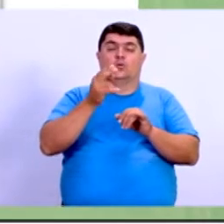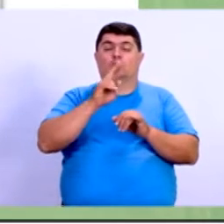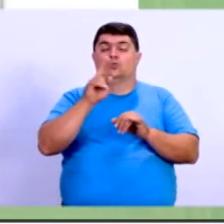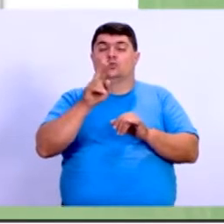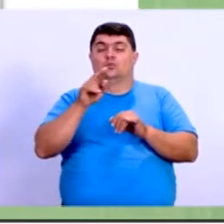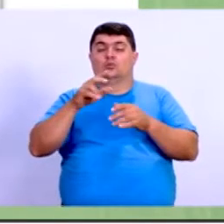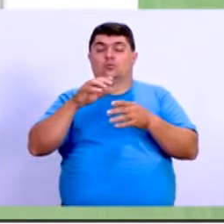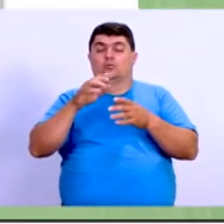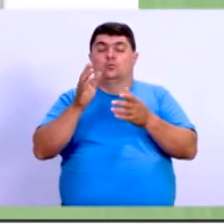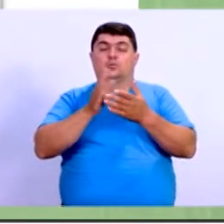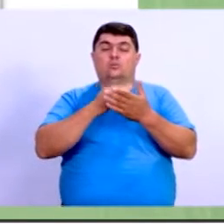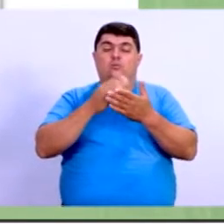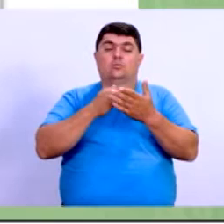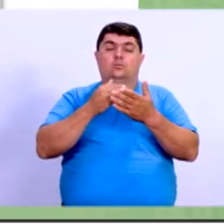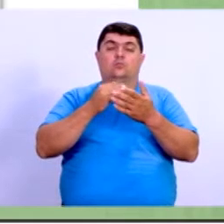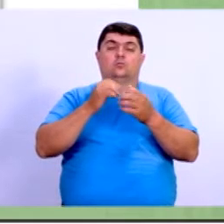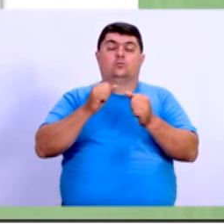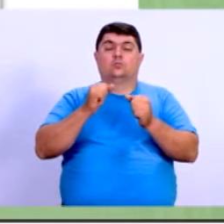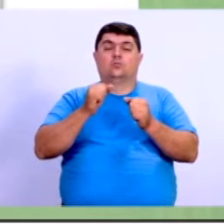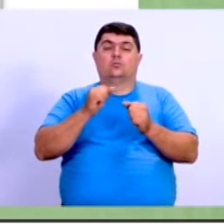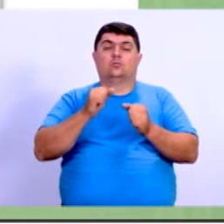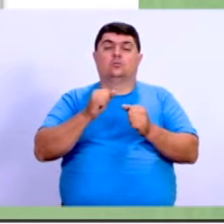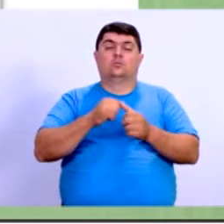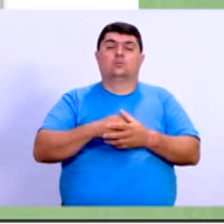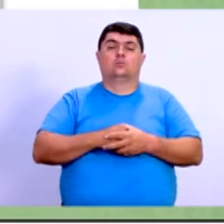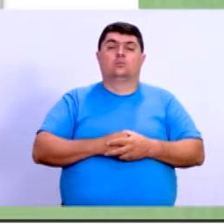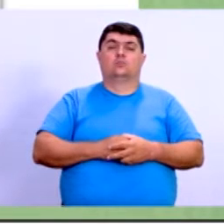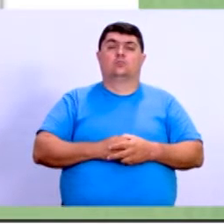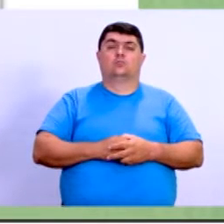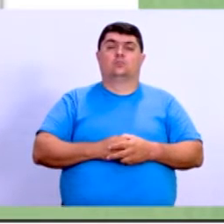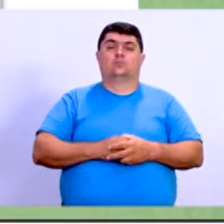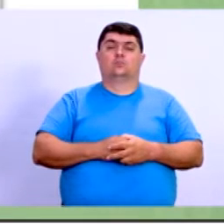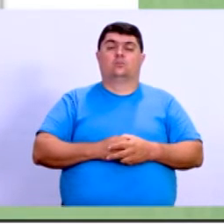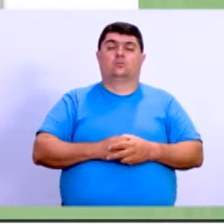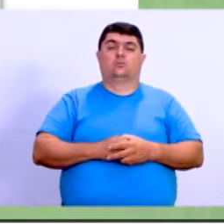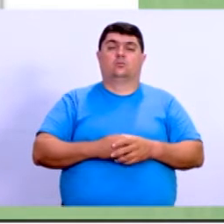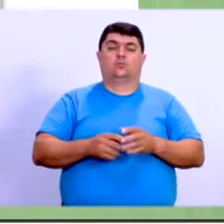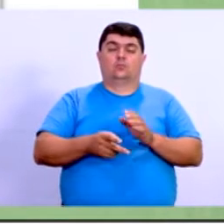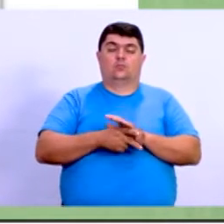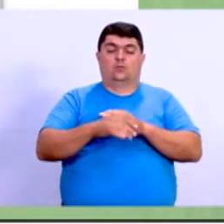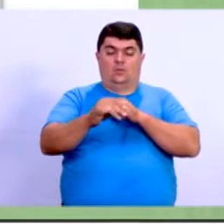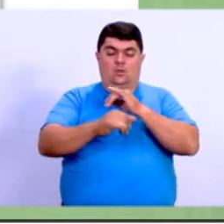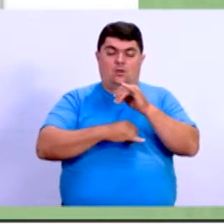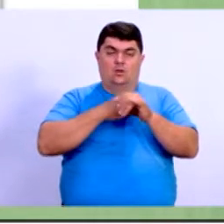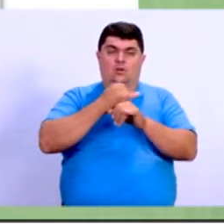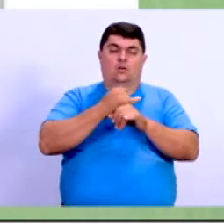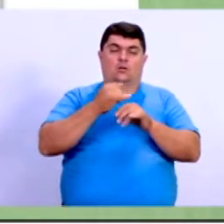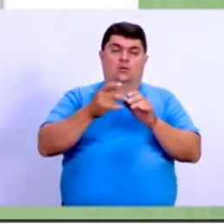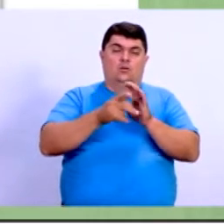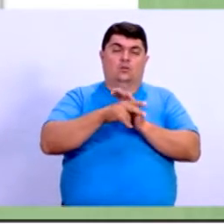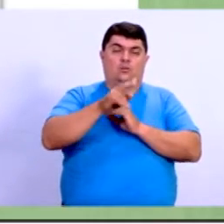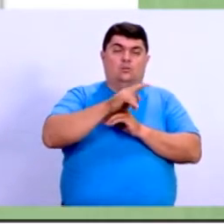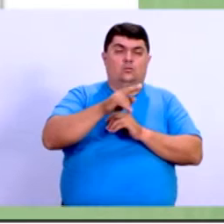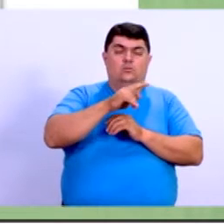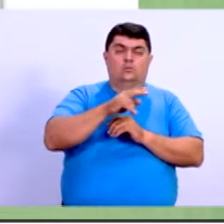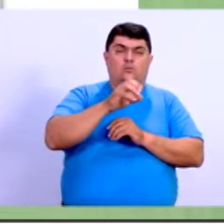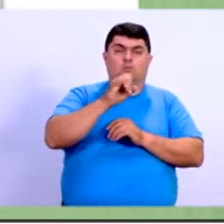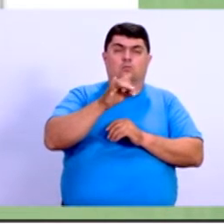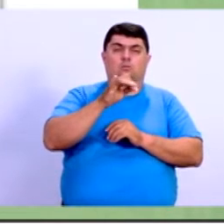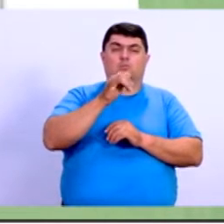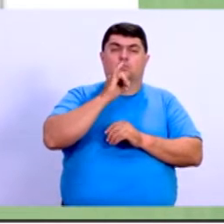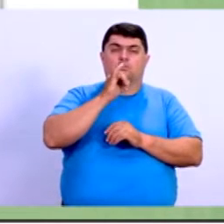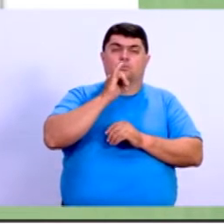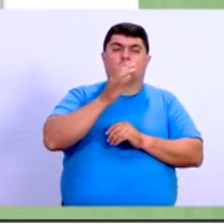livro. Onde ele informa o nome do livro? Na interface do usuário, é lá que ele vai escrever. Quando ele faz